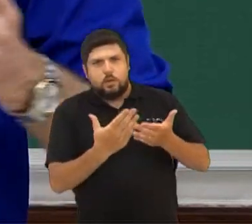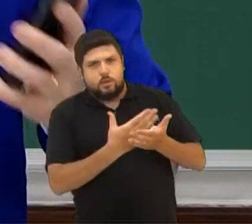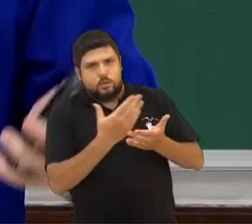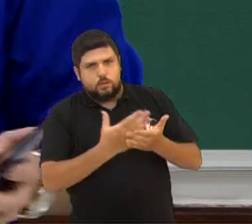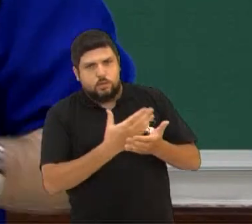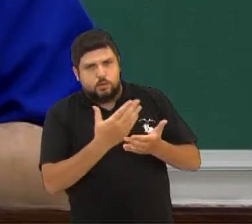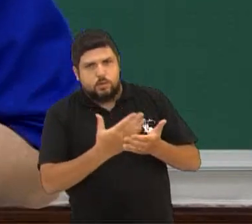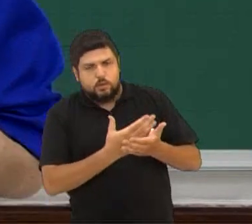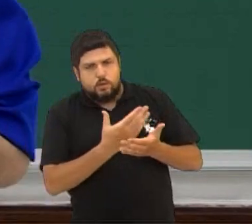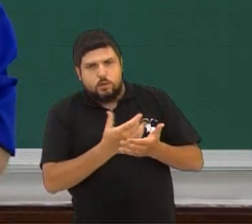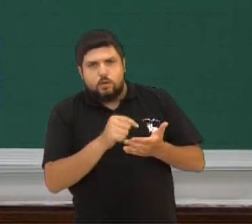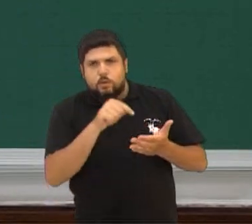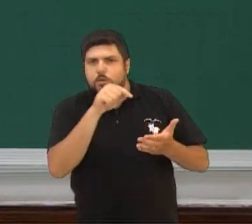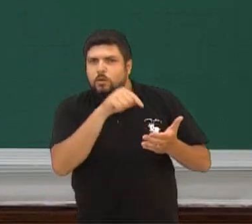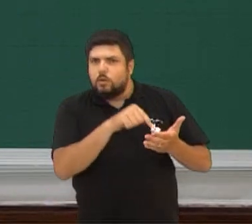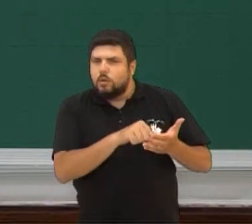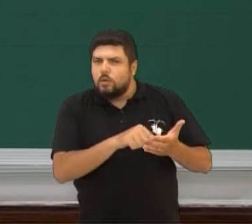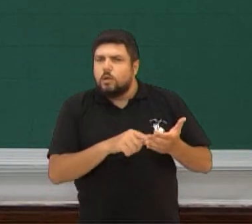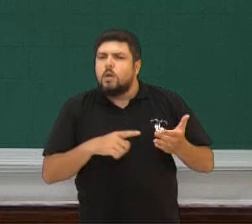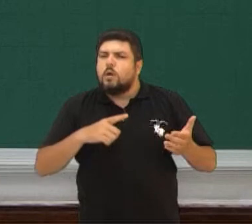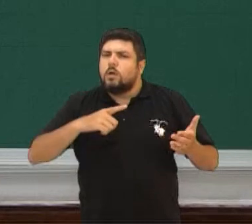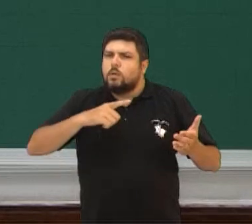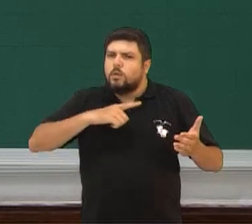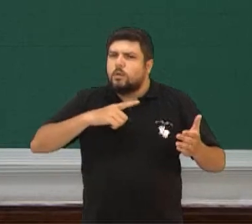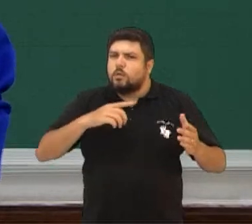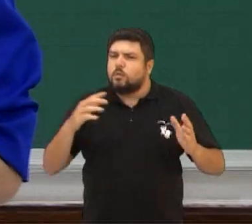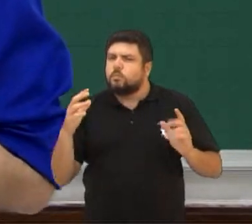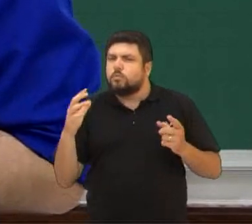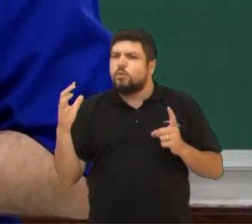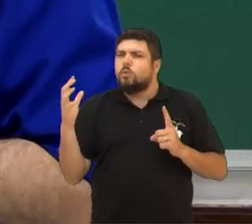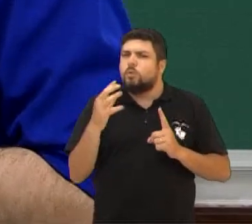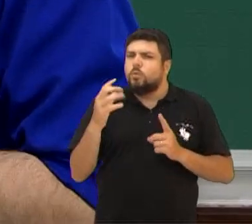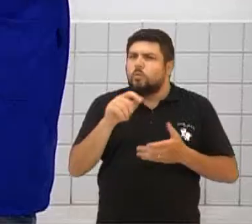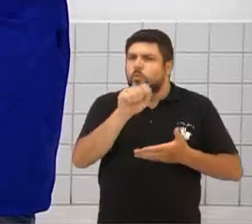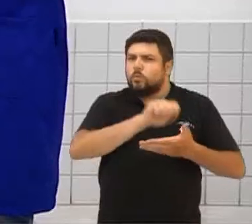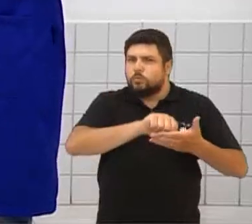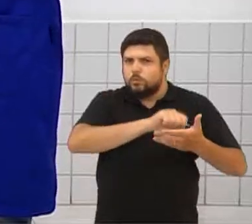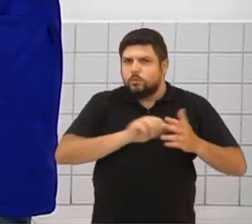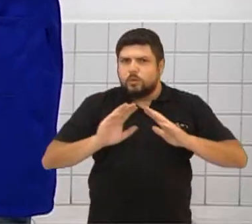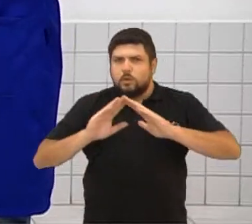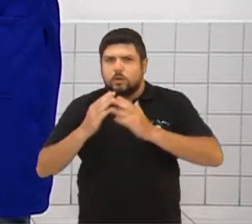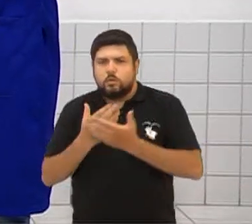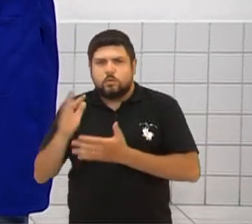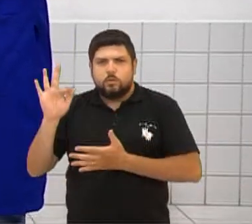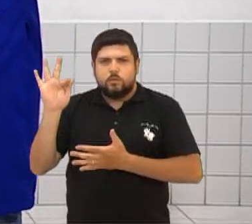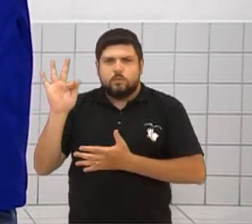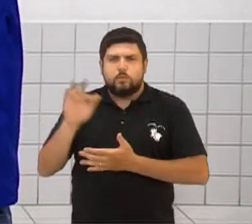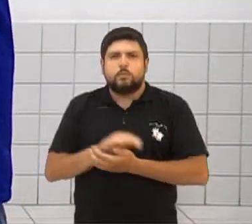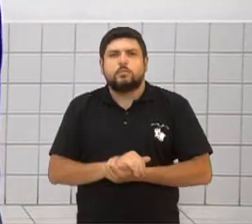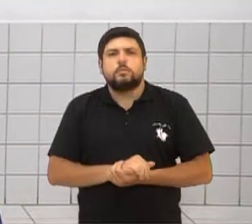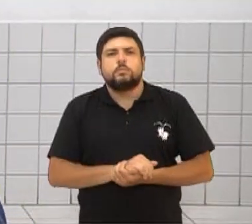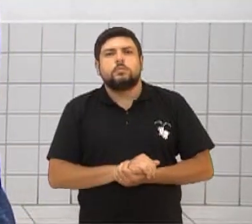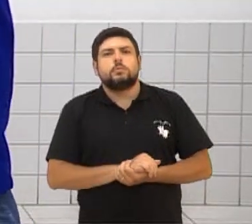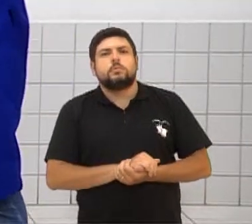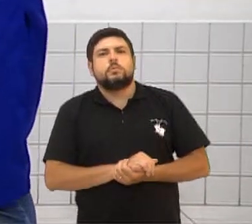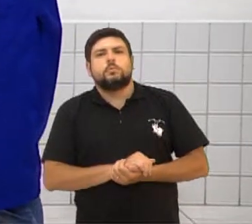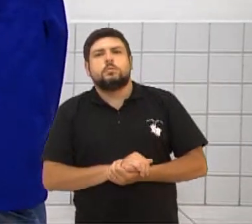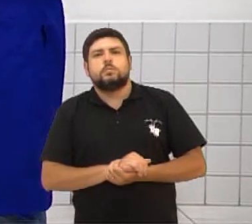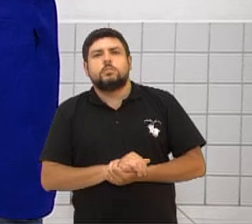no mínimo, né, influenciado aí pela escola de Frankfurt. Né? E já temos o resultado do nosso quiz. E aí,